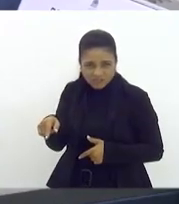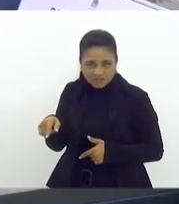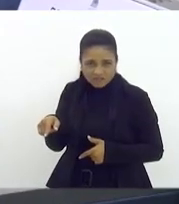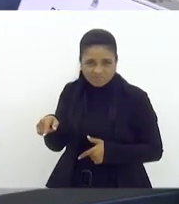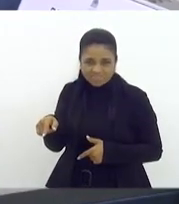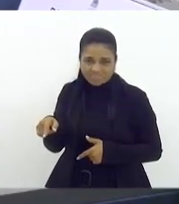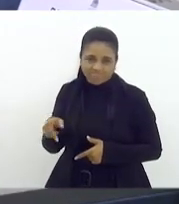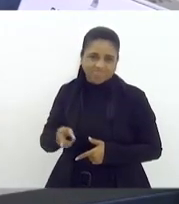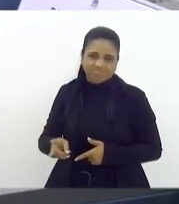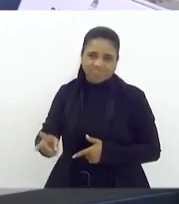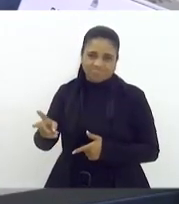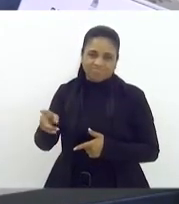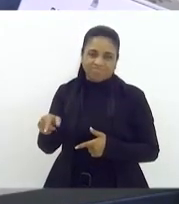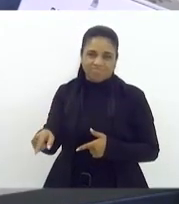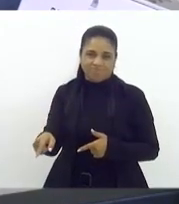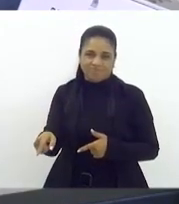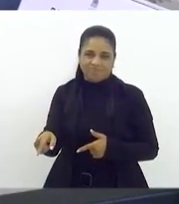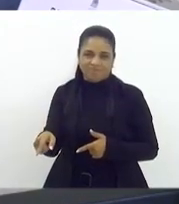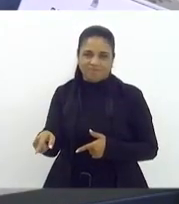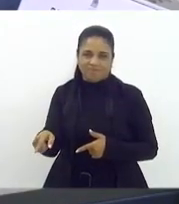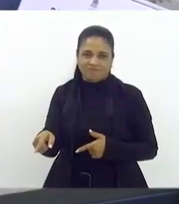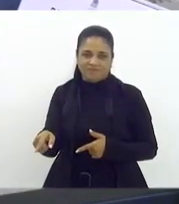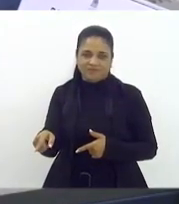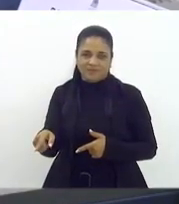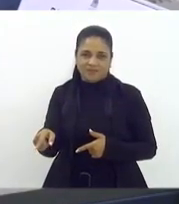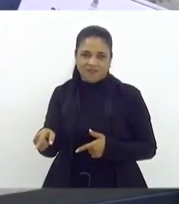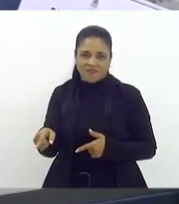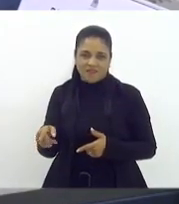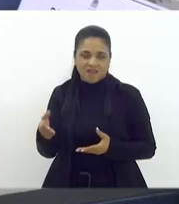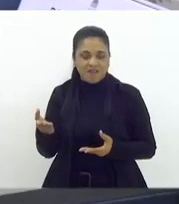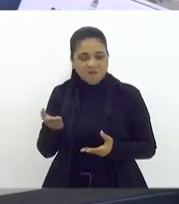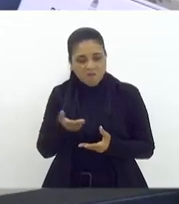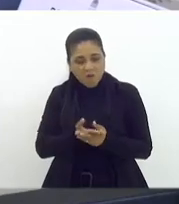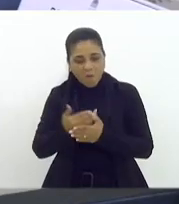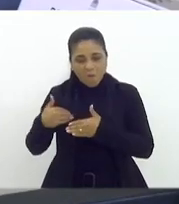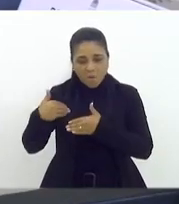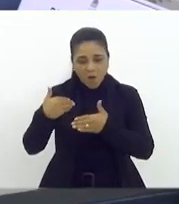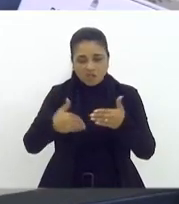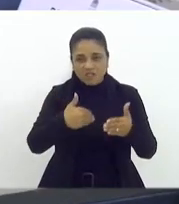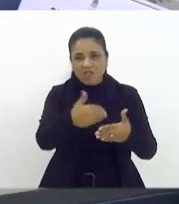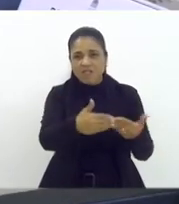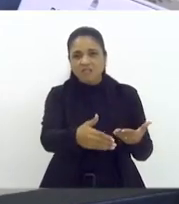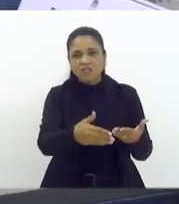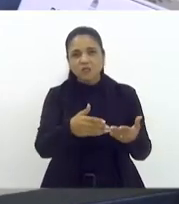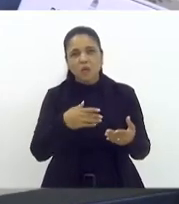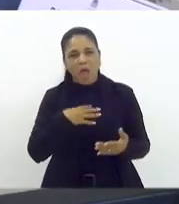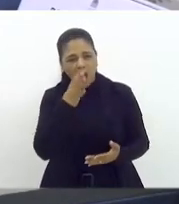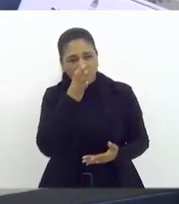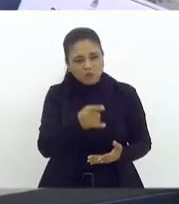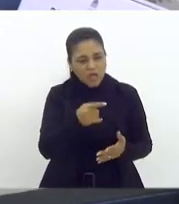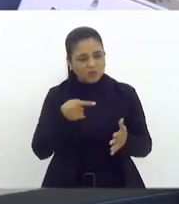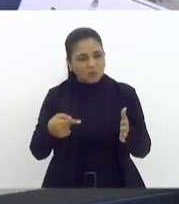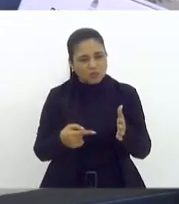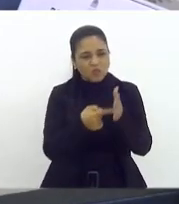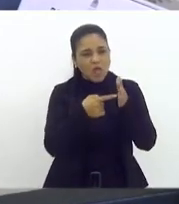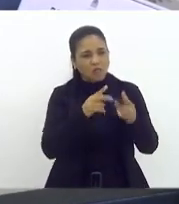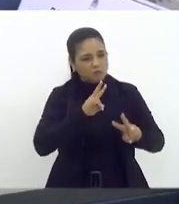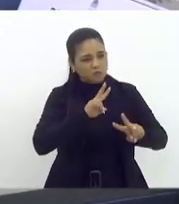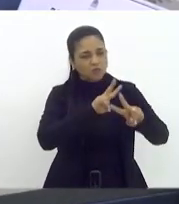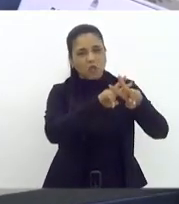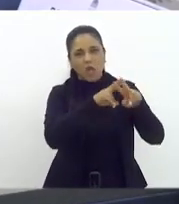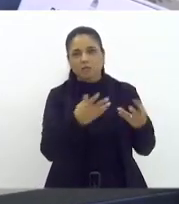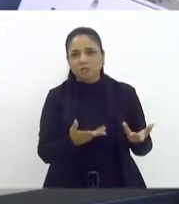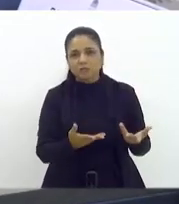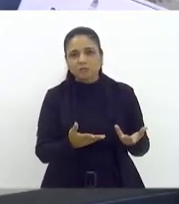a pena para o inocente é passar pelo processo é sem investigado É Ser acusada ser indiciado é ser denunciado é ser condenado em